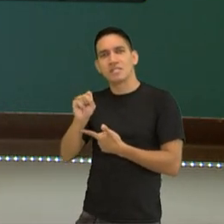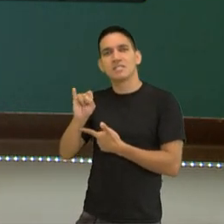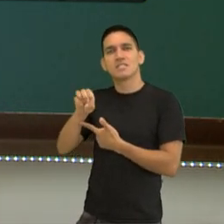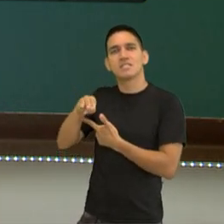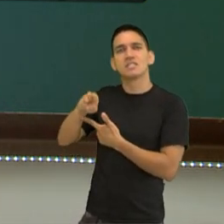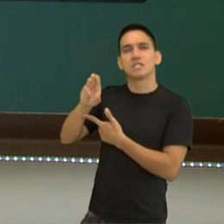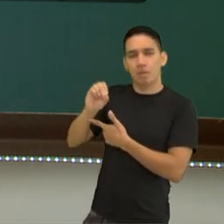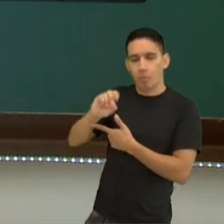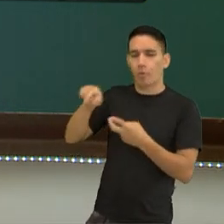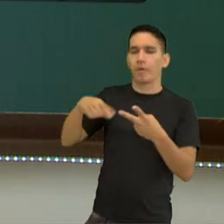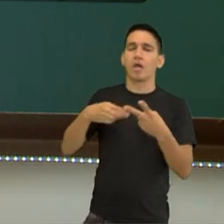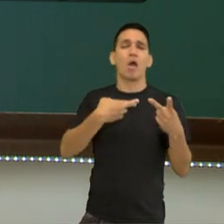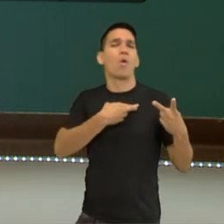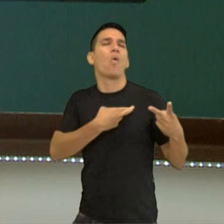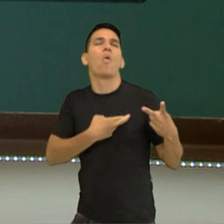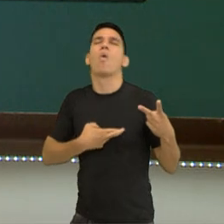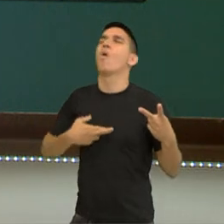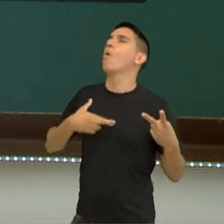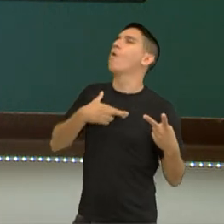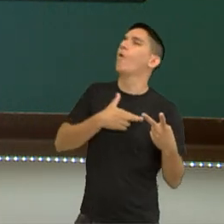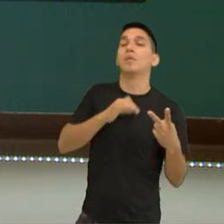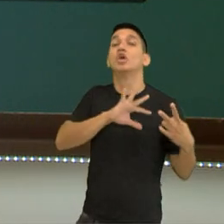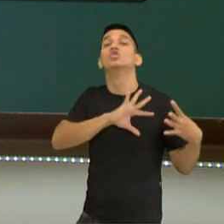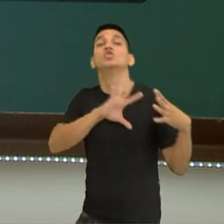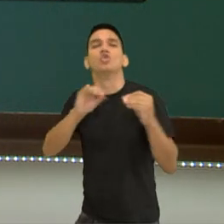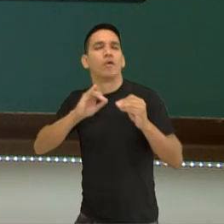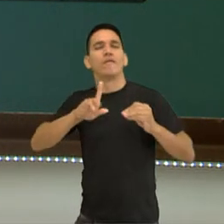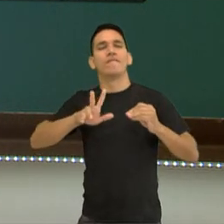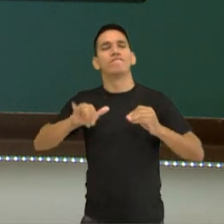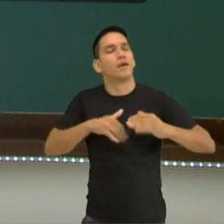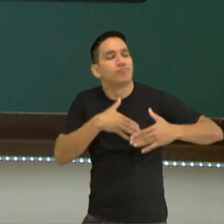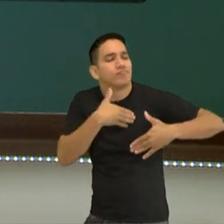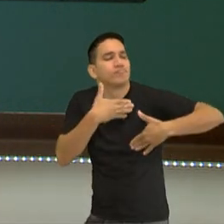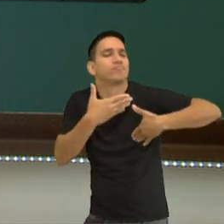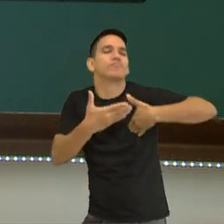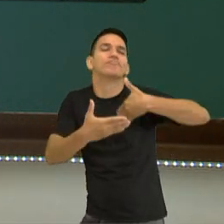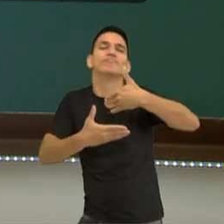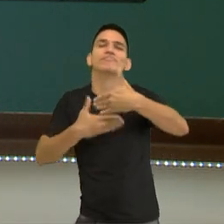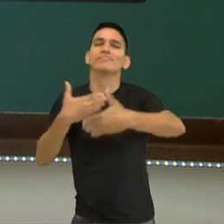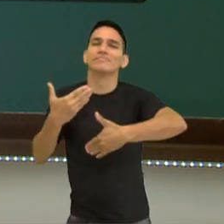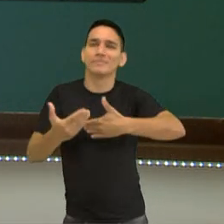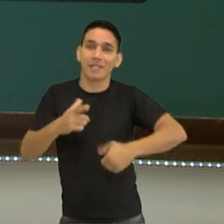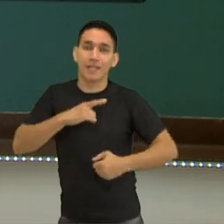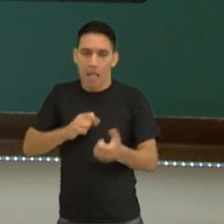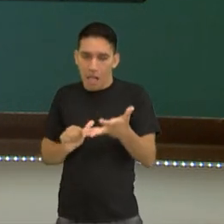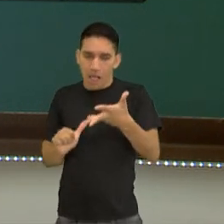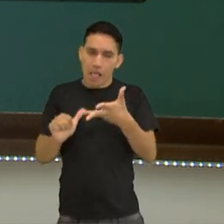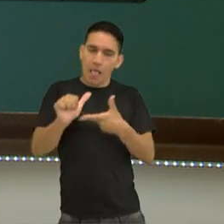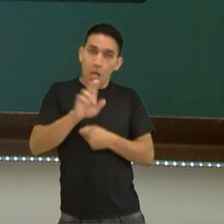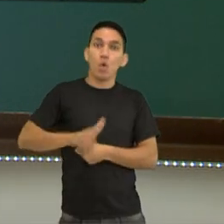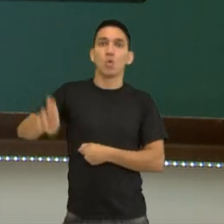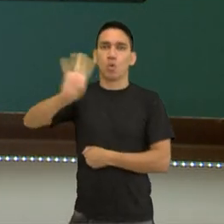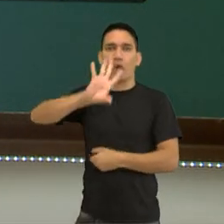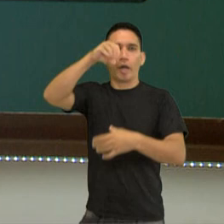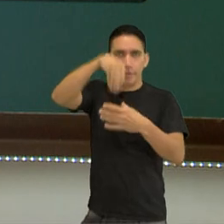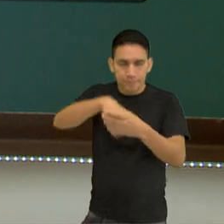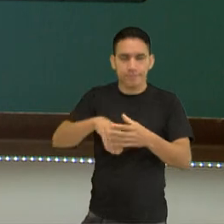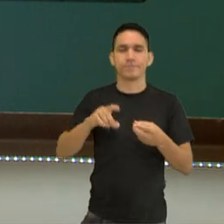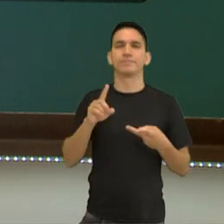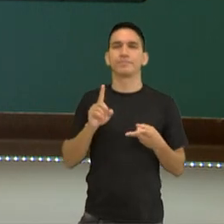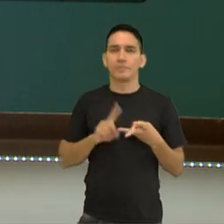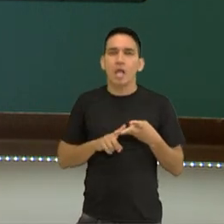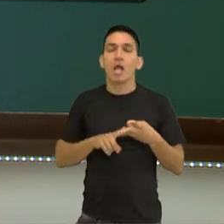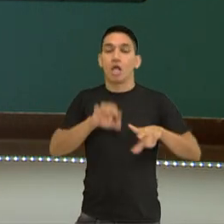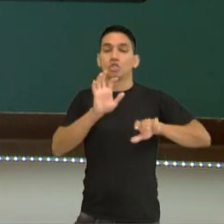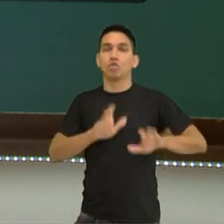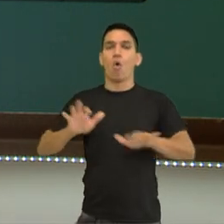ela vai passar por todo esse movimento, vão trabalhar esses elementos, a toccata,